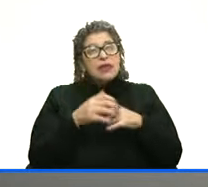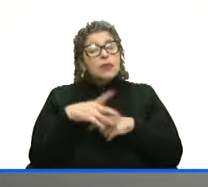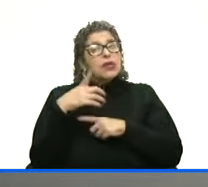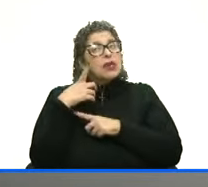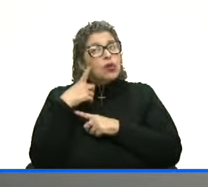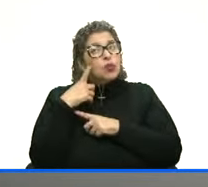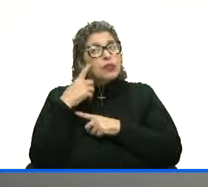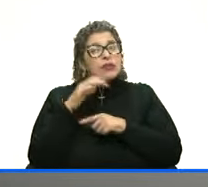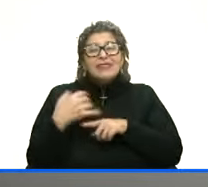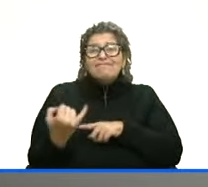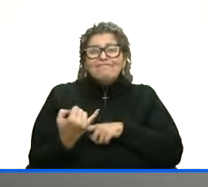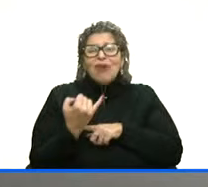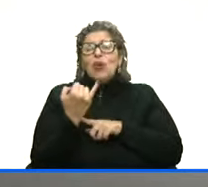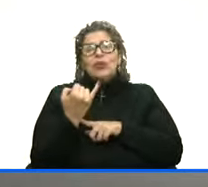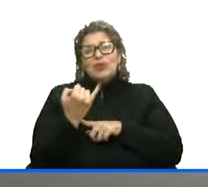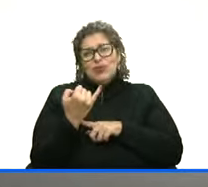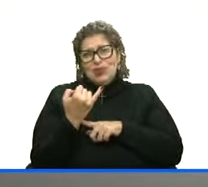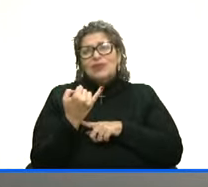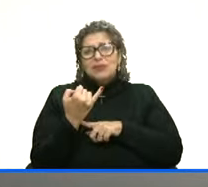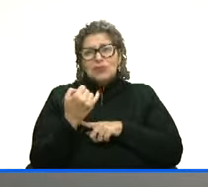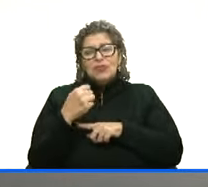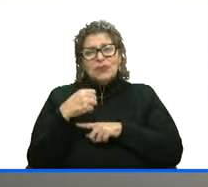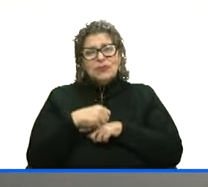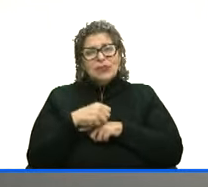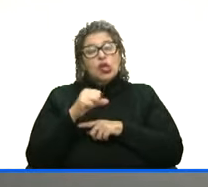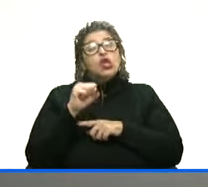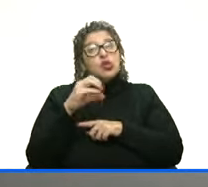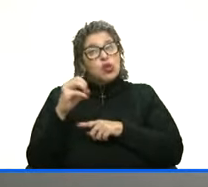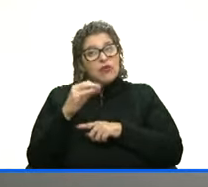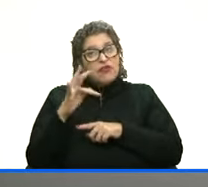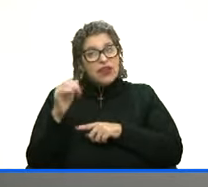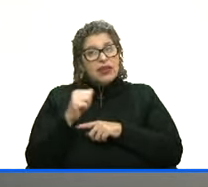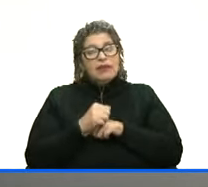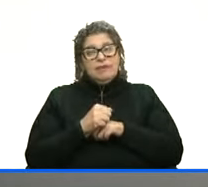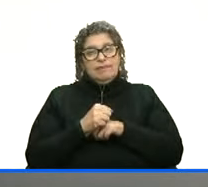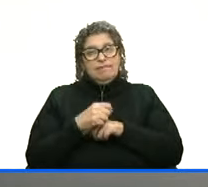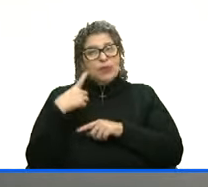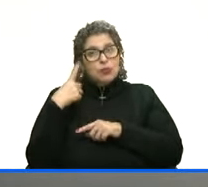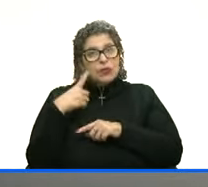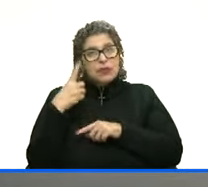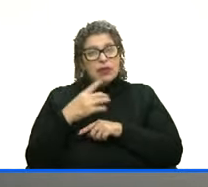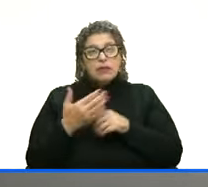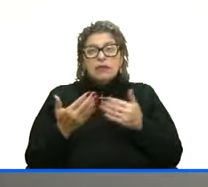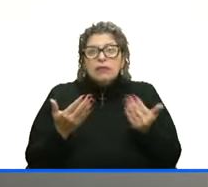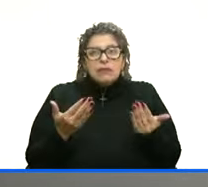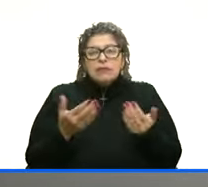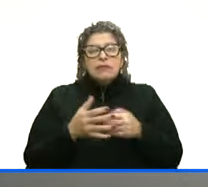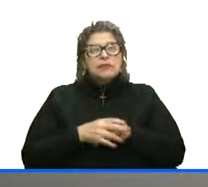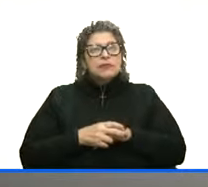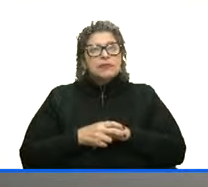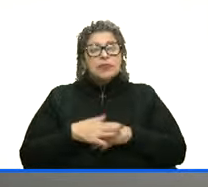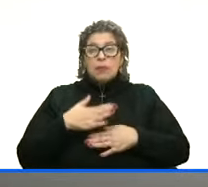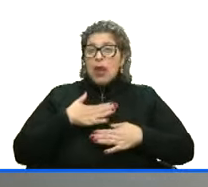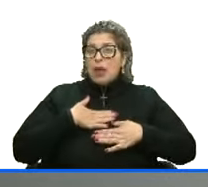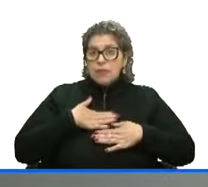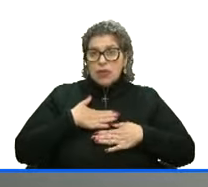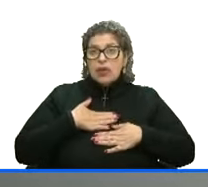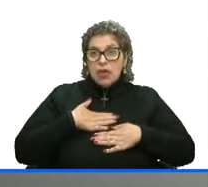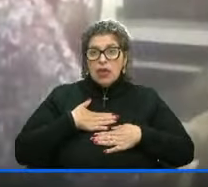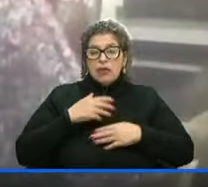isso importantíssimo, Sofia. Entendeu? Claro. Isso claro. Para mim, uma